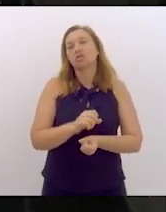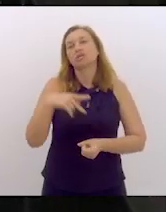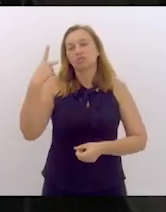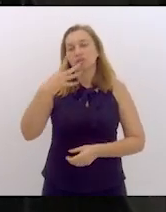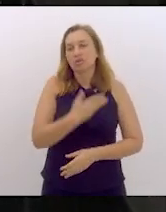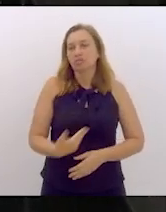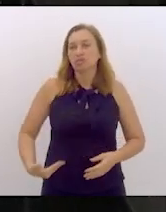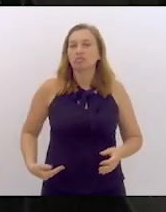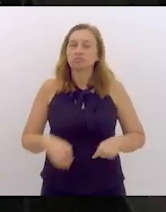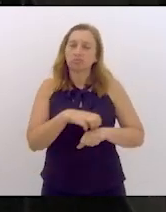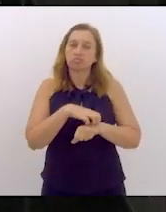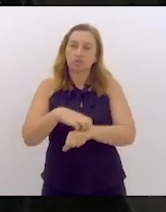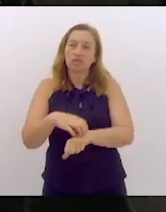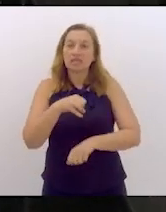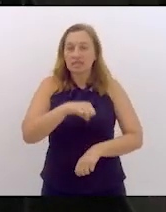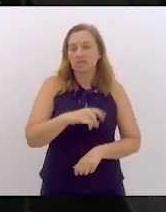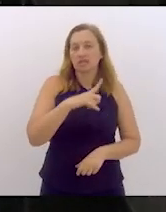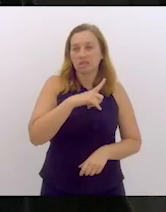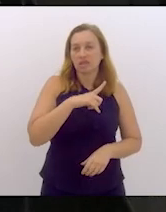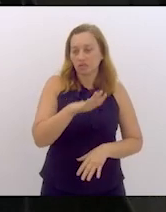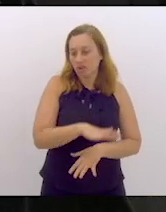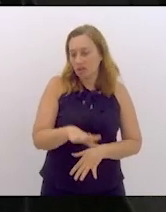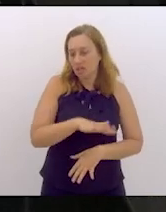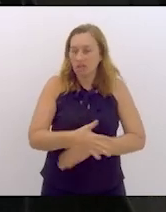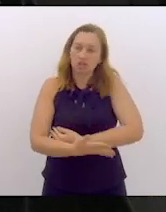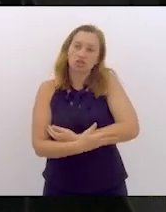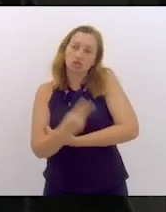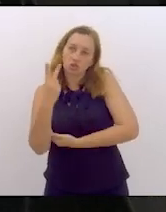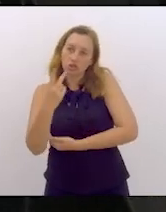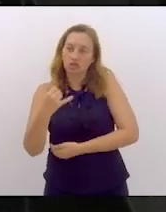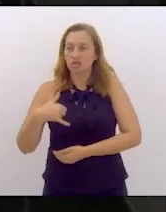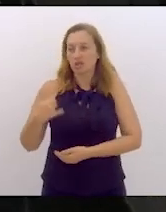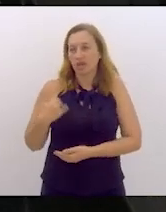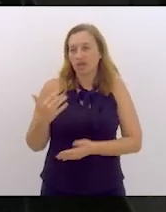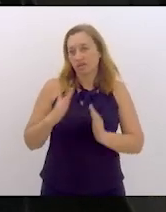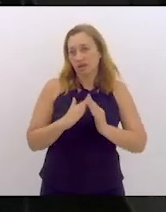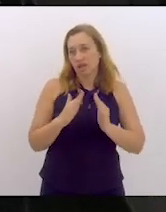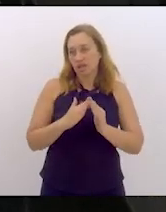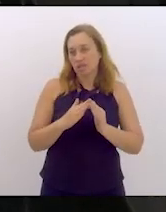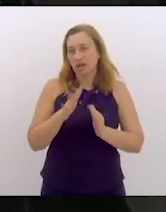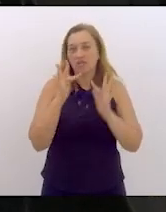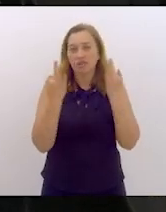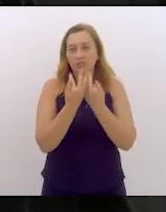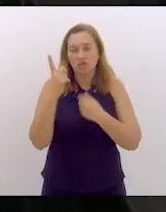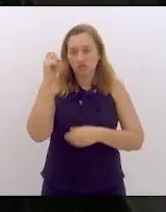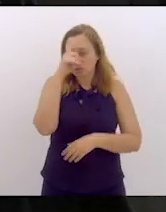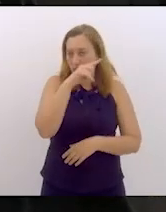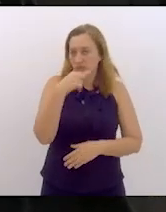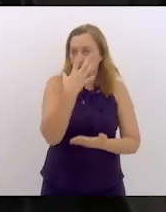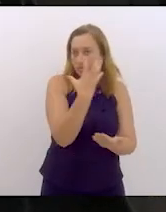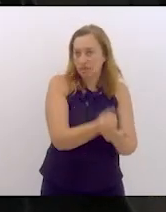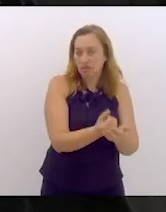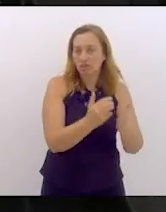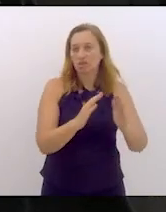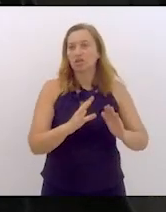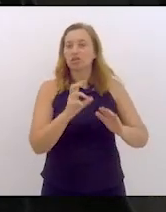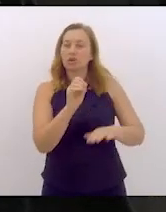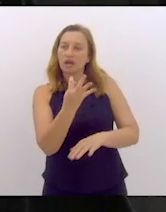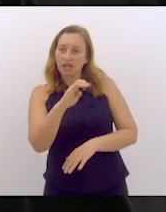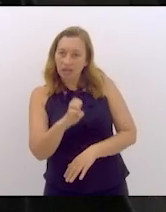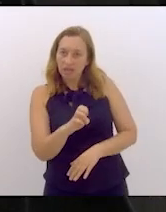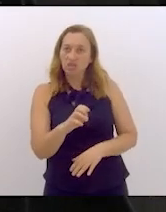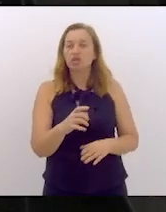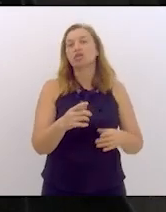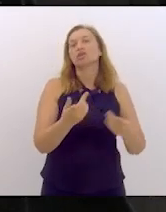a política pública de transporte Se você tem uma criança de 2 anos 3 anos em casa EA família tem dificuldade de matriculá-la numa creche